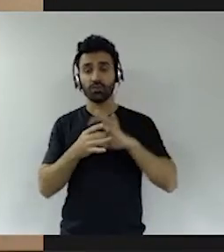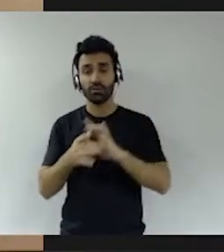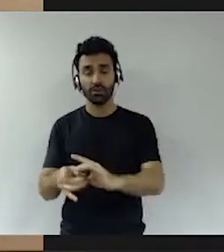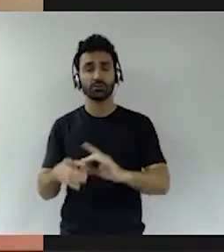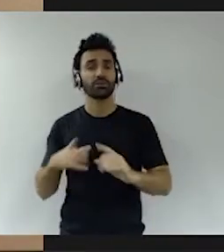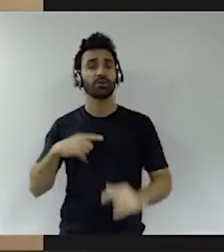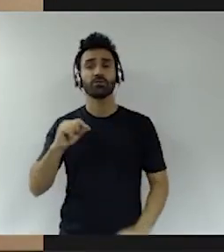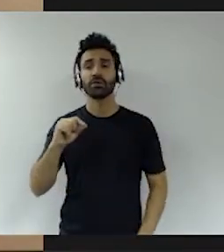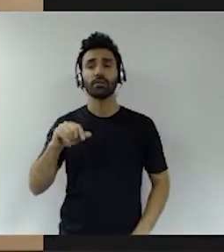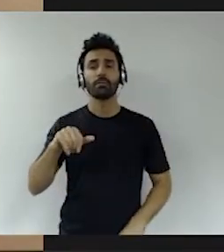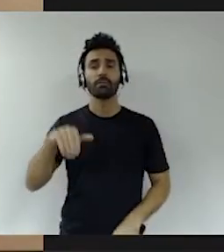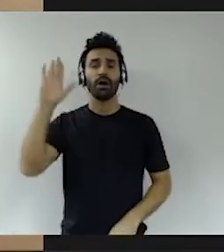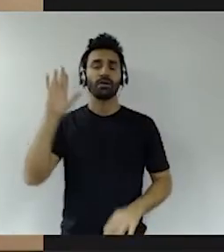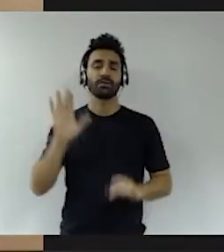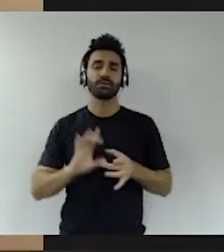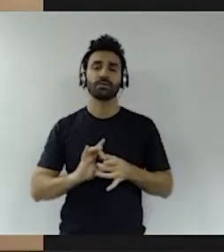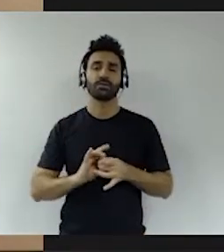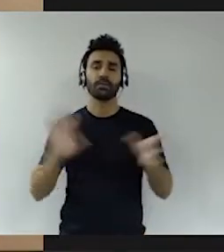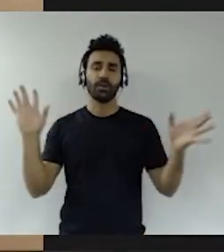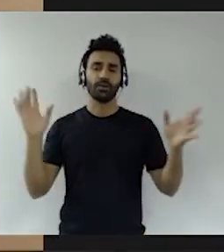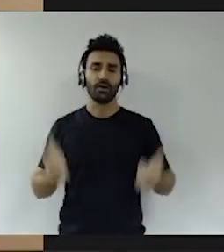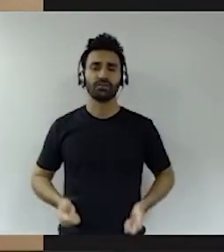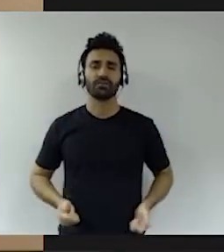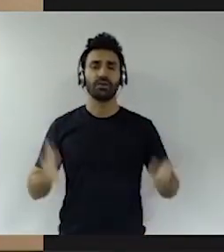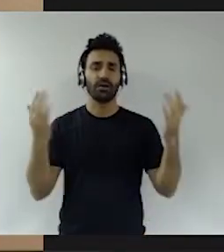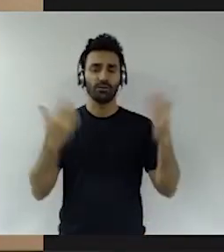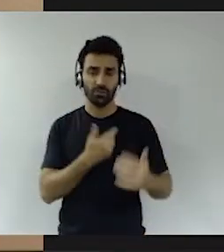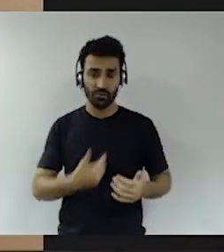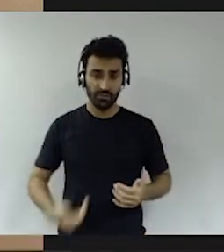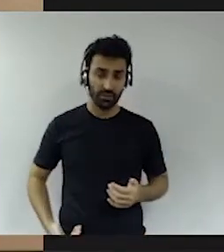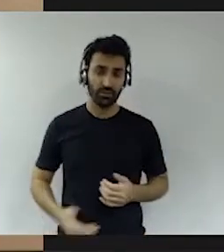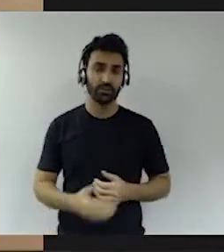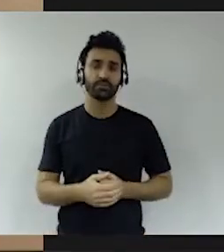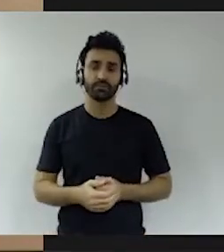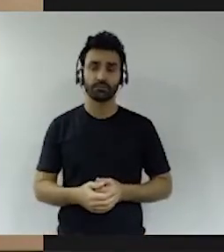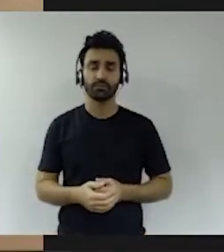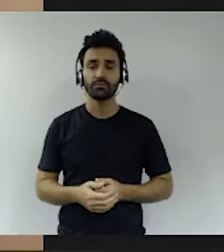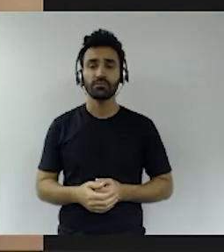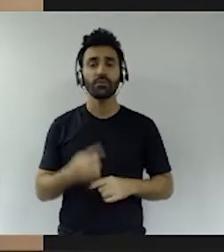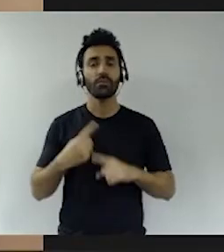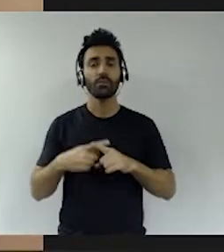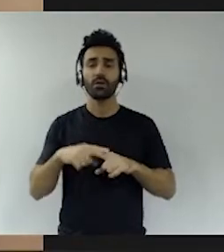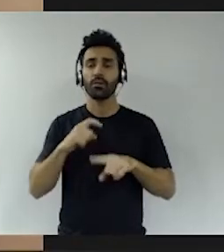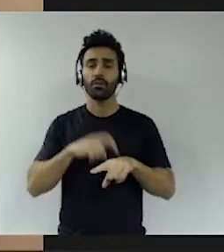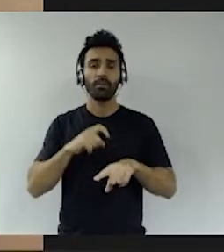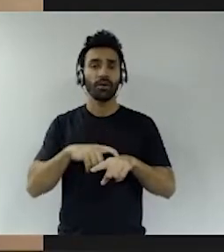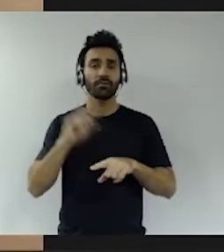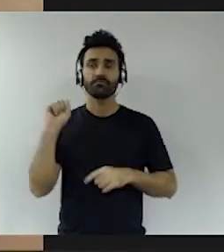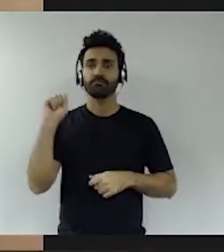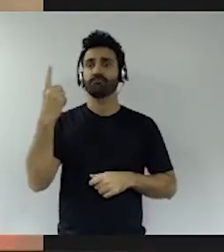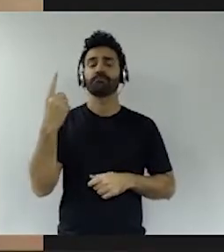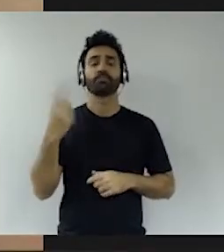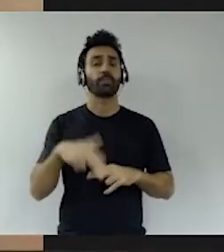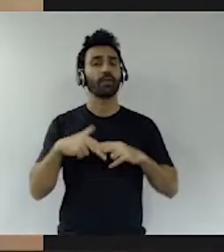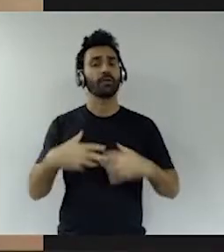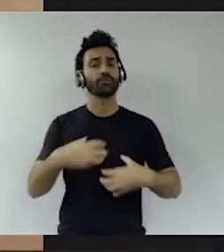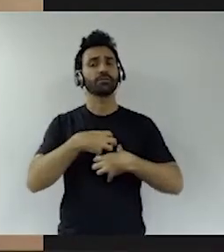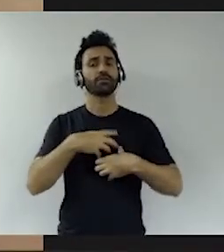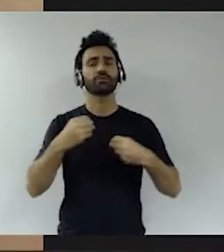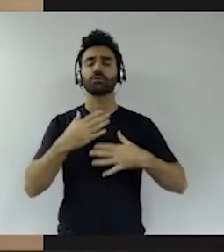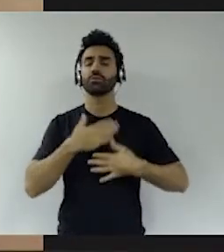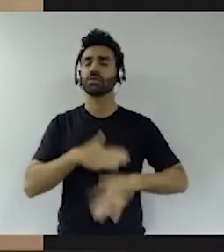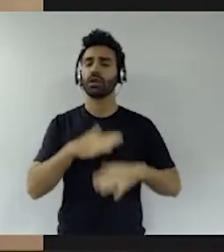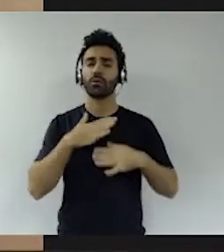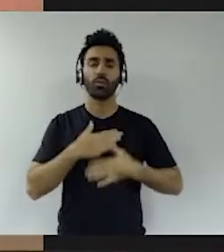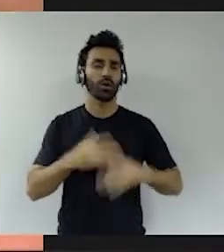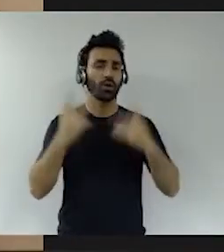uma maior liberdade de gastos públicos, tendo em vista um momento excepcional. Eu fico muito tranquila em relação a